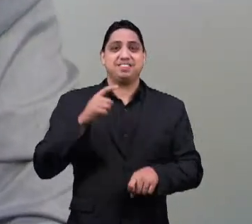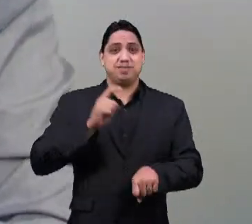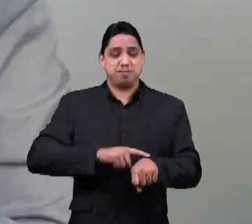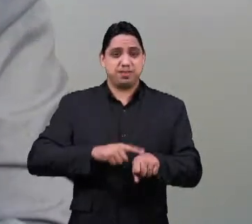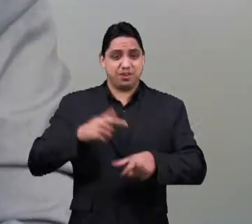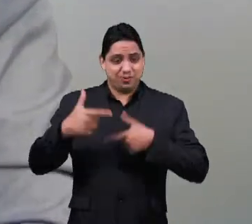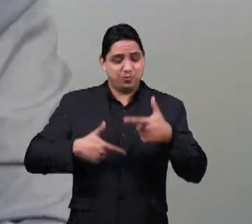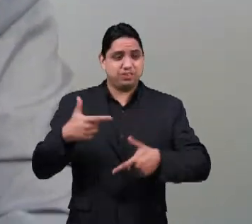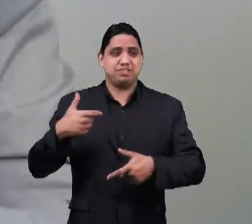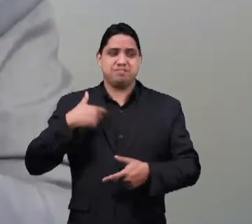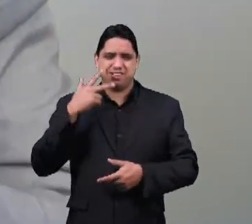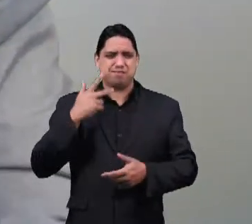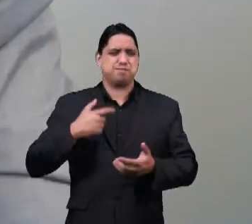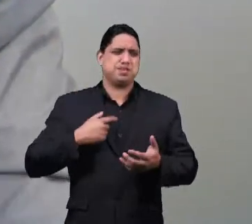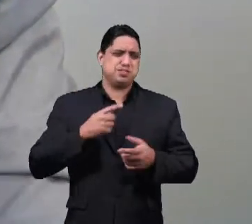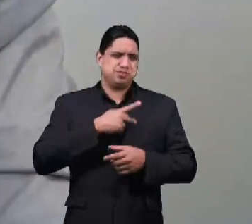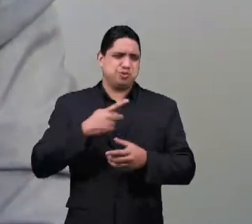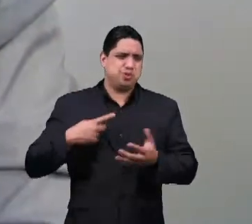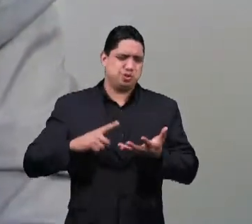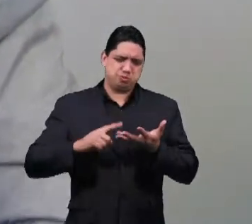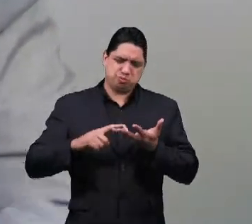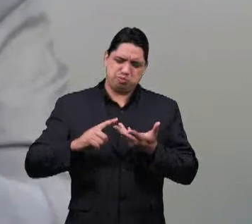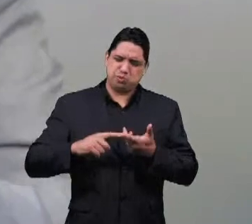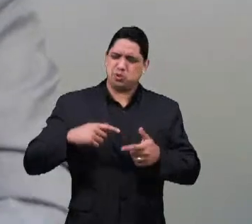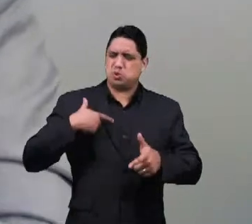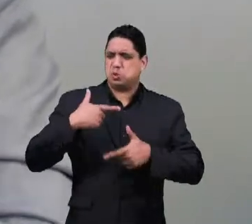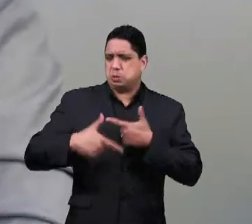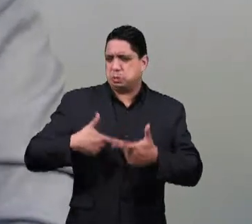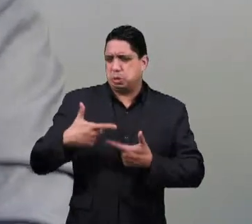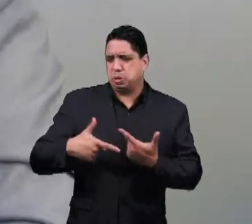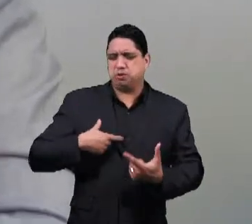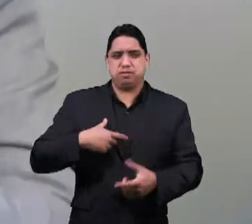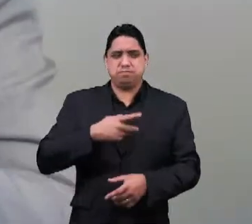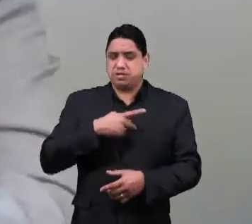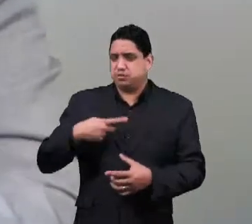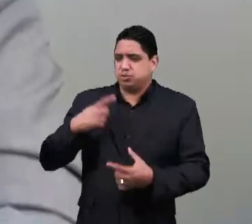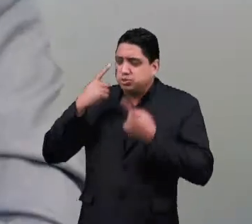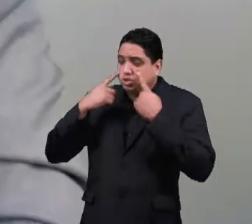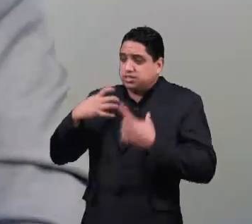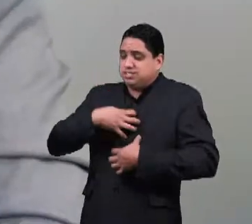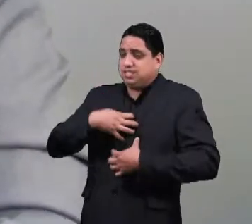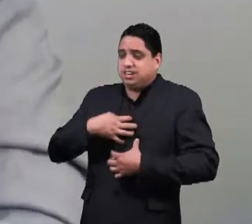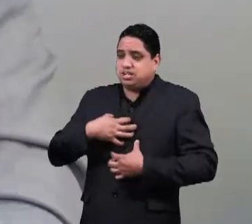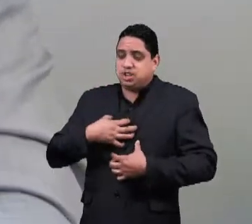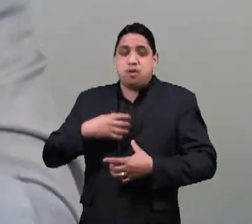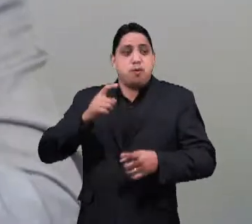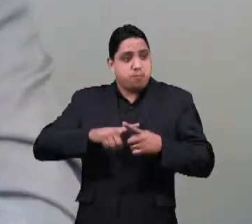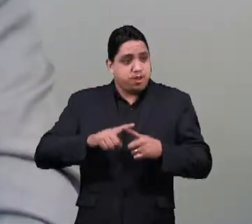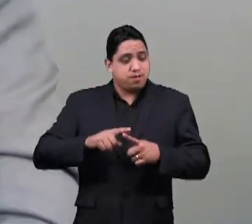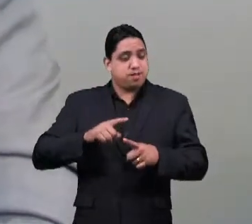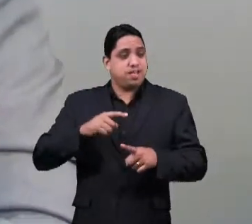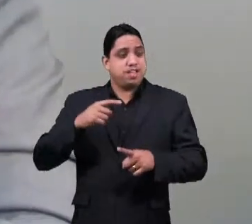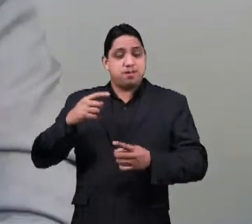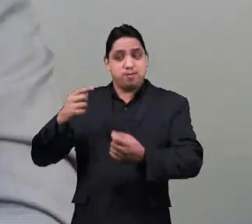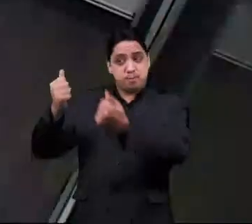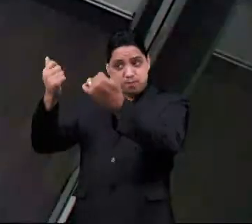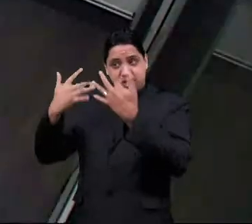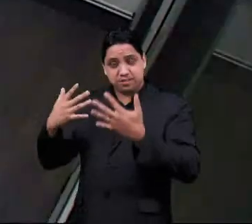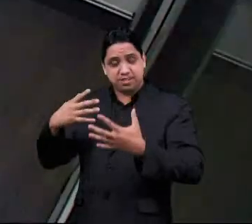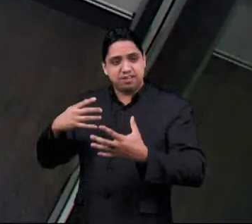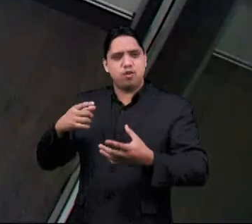chega pro pastor, tô em luta, o pastor chora, sente a sua dor, aquela coisa toda. Mas quando receber a bênção, conta também, que o pastor também quer se